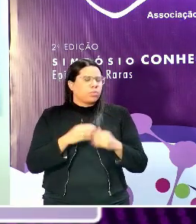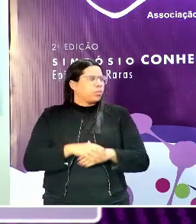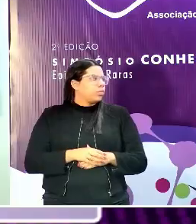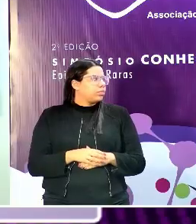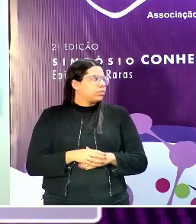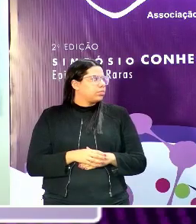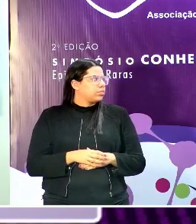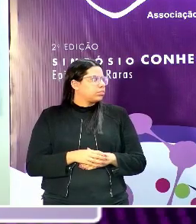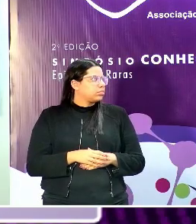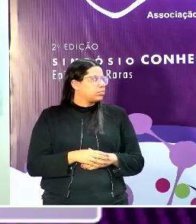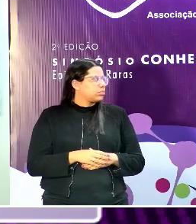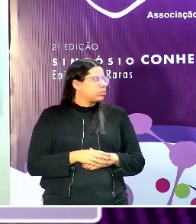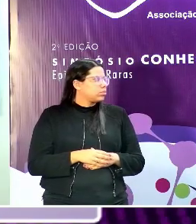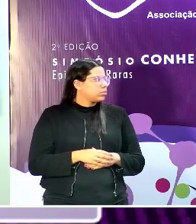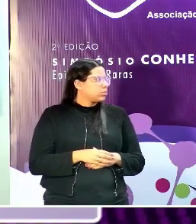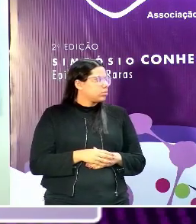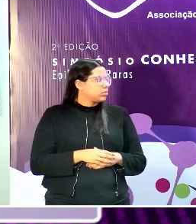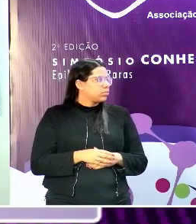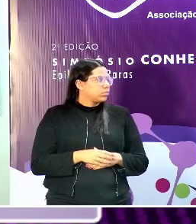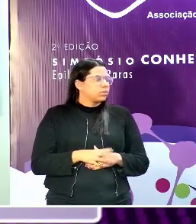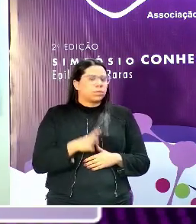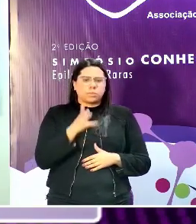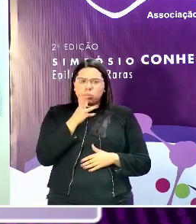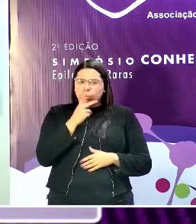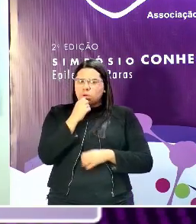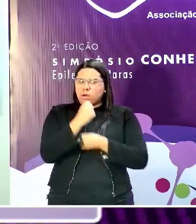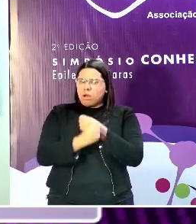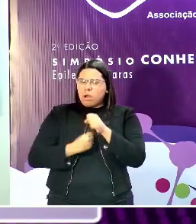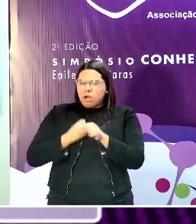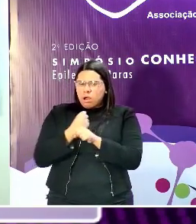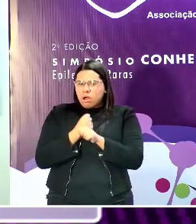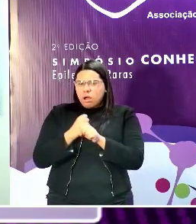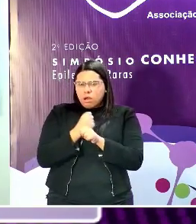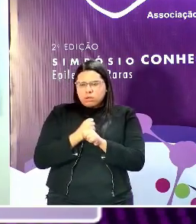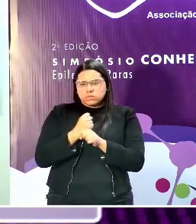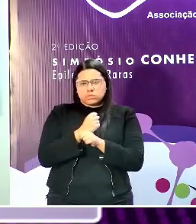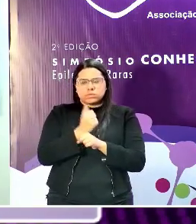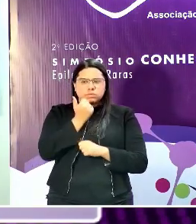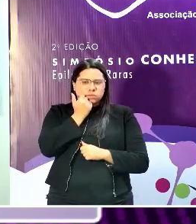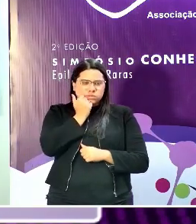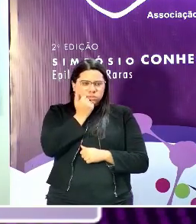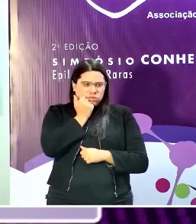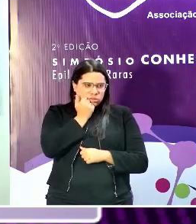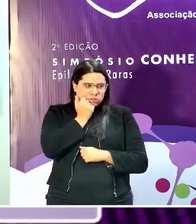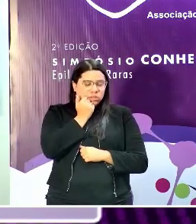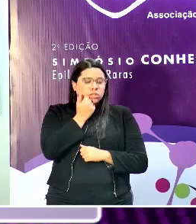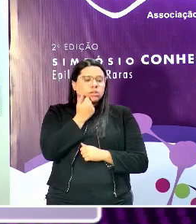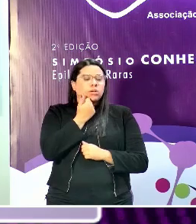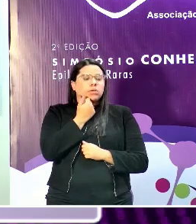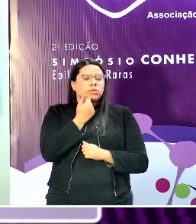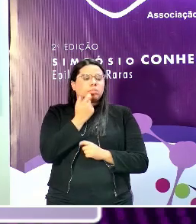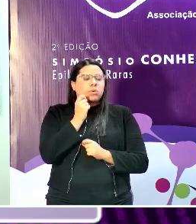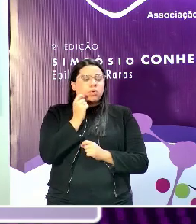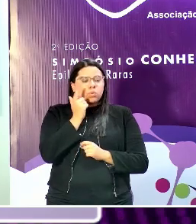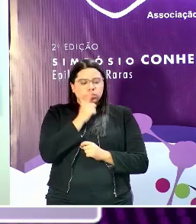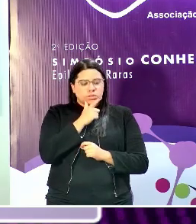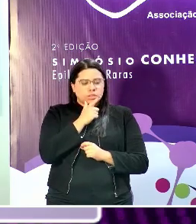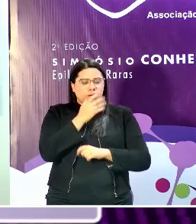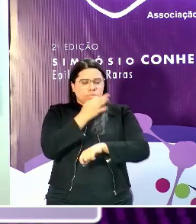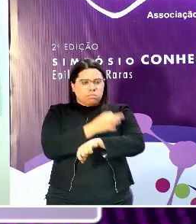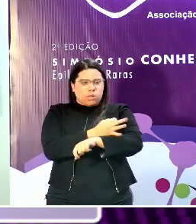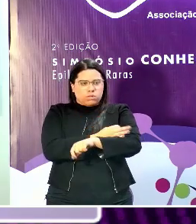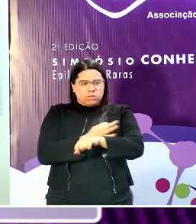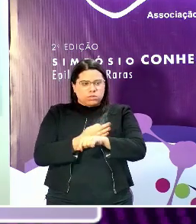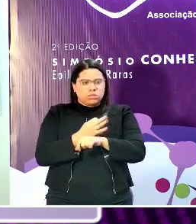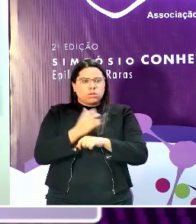Então, muitos anos de ciência, né? Para fazer a nanopartícula para